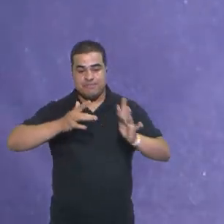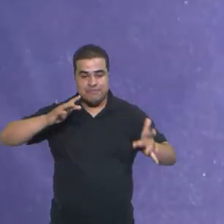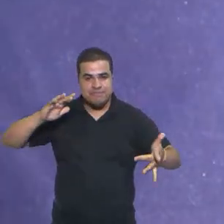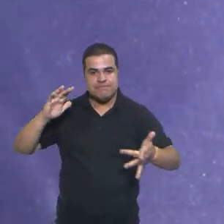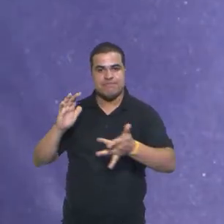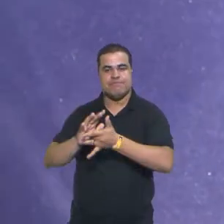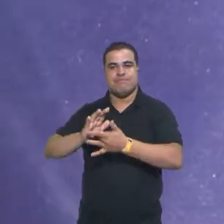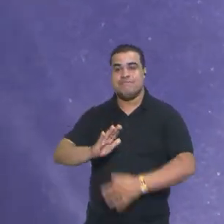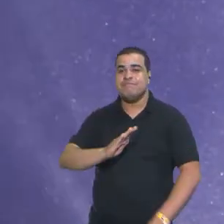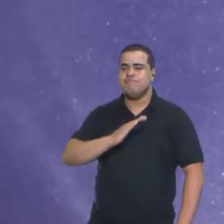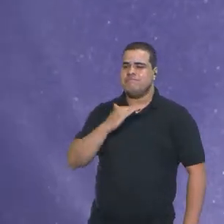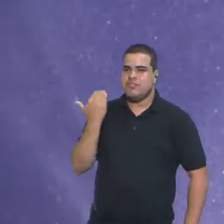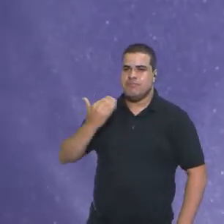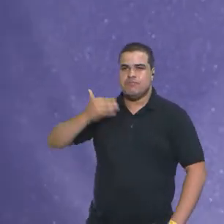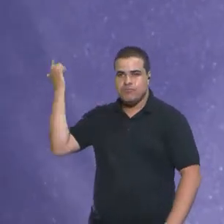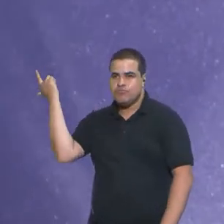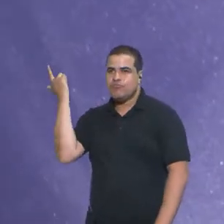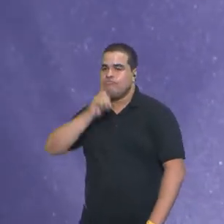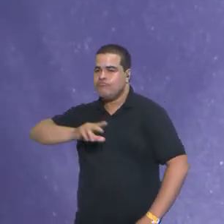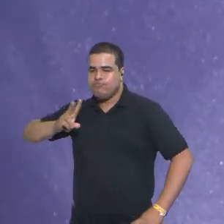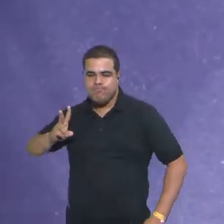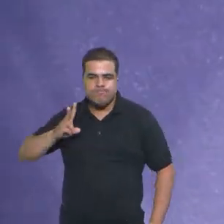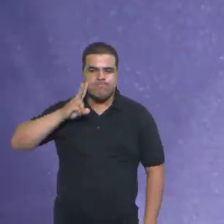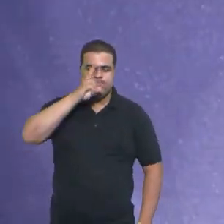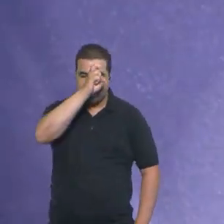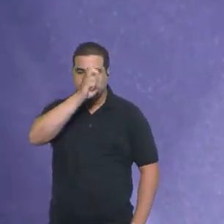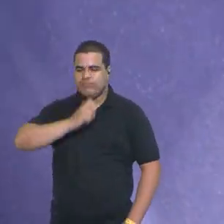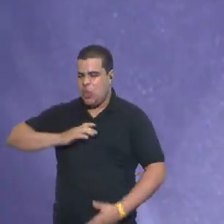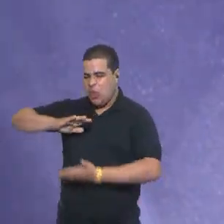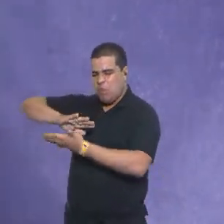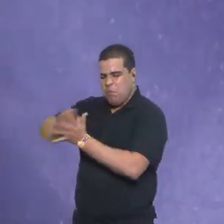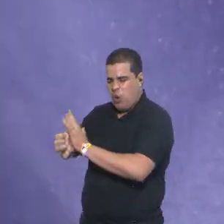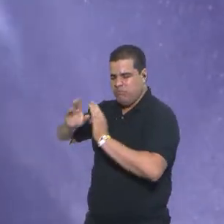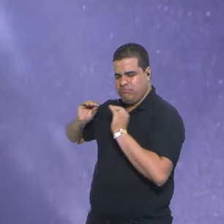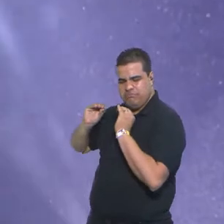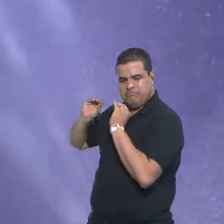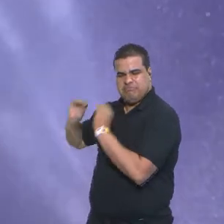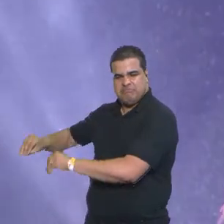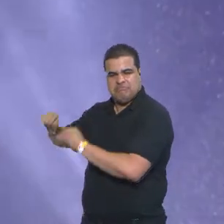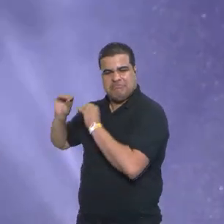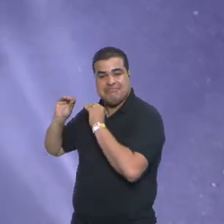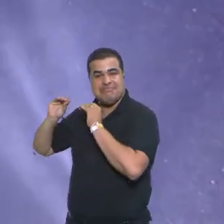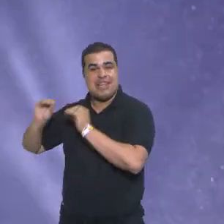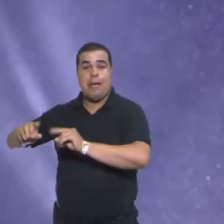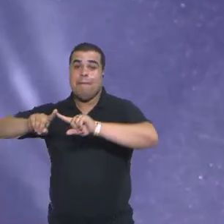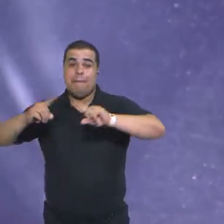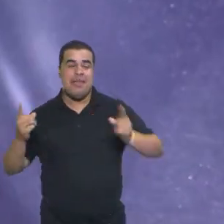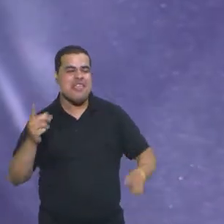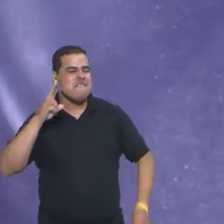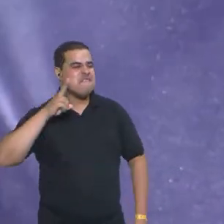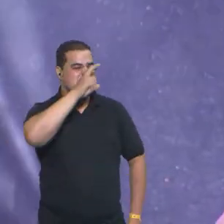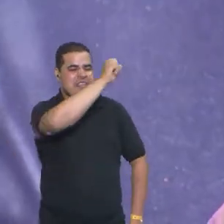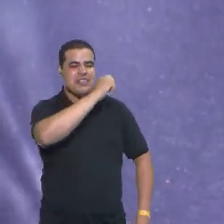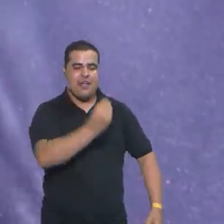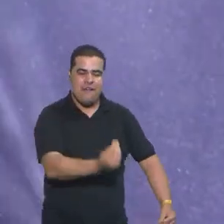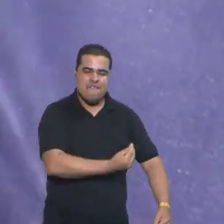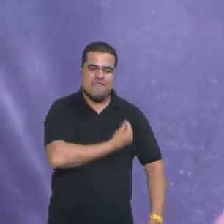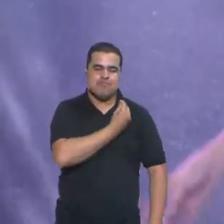Jesus a morte venceu toda a morte venceu